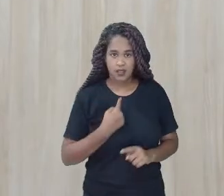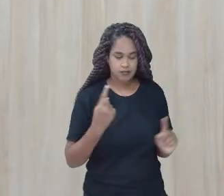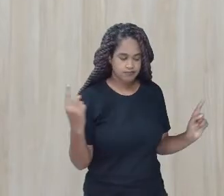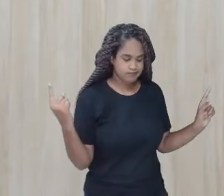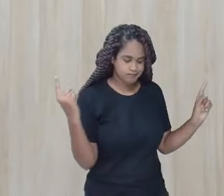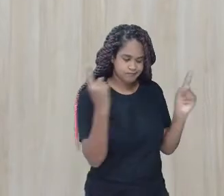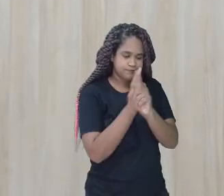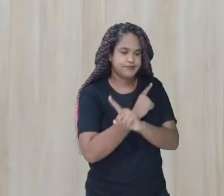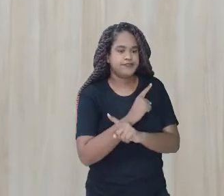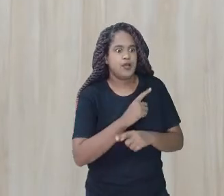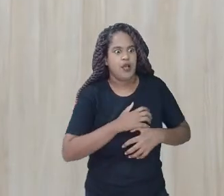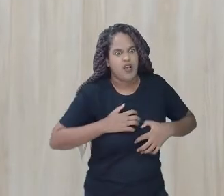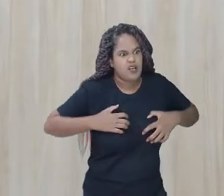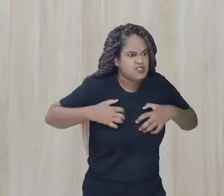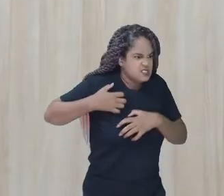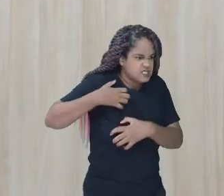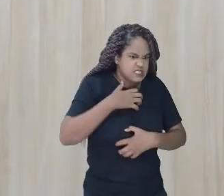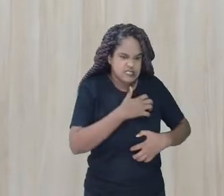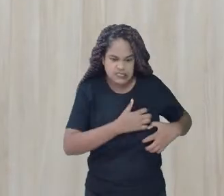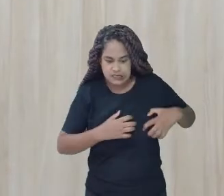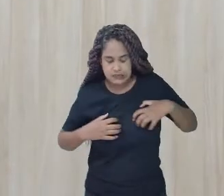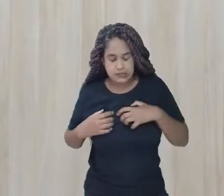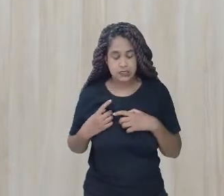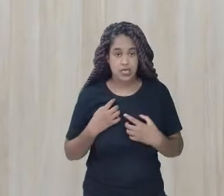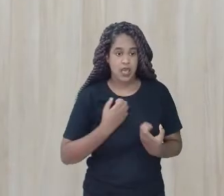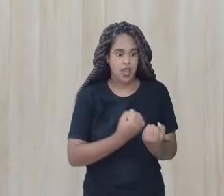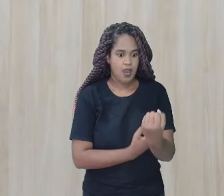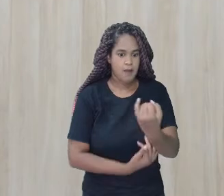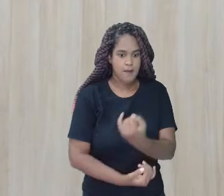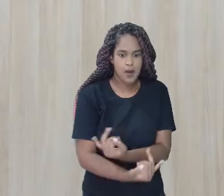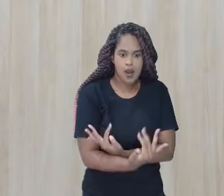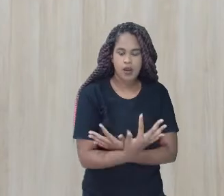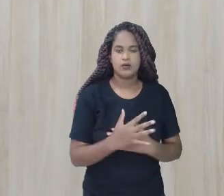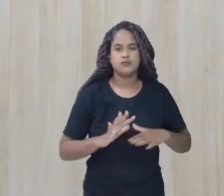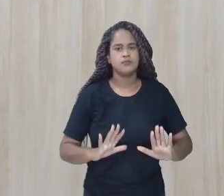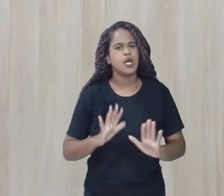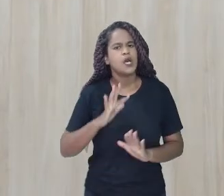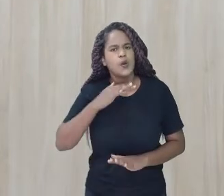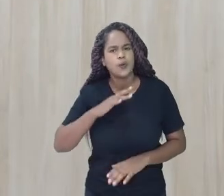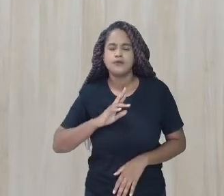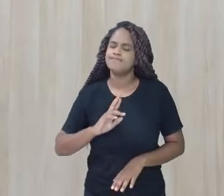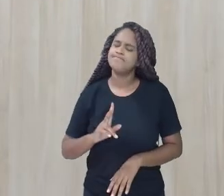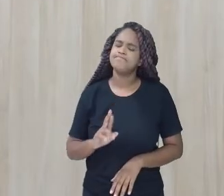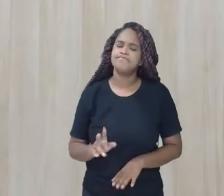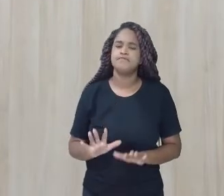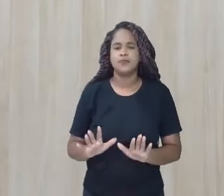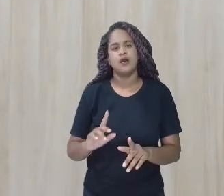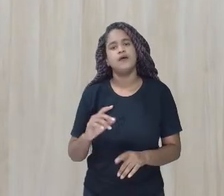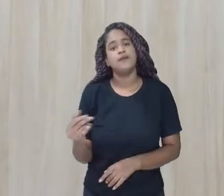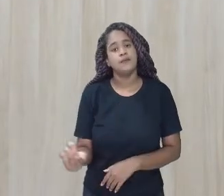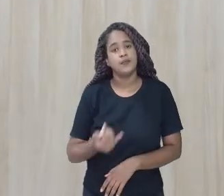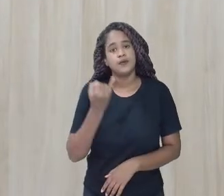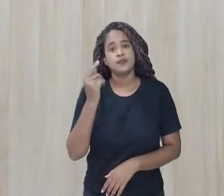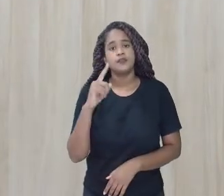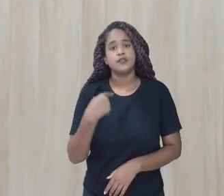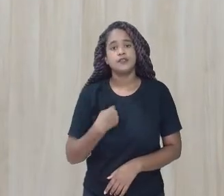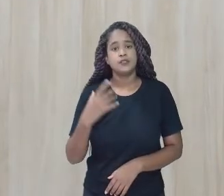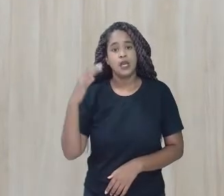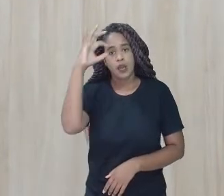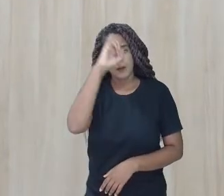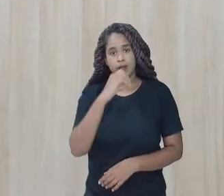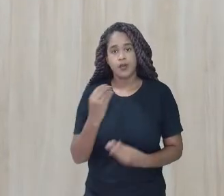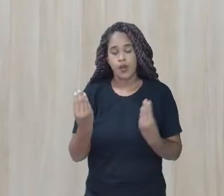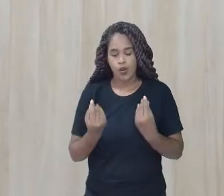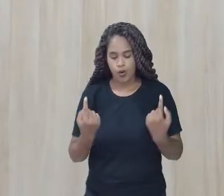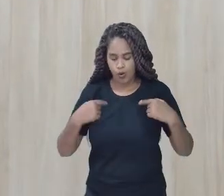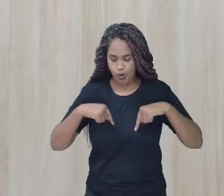tomado por uma fúria, tomado pelas emoções. Mas isso também não é ruim, tá certo? É importante conviver e saber